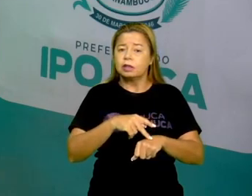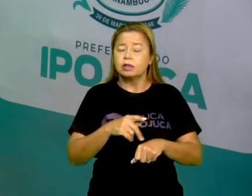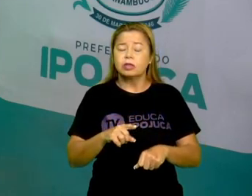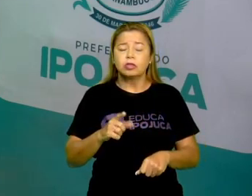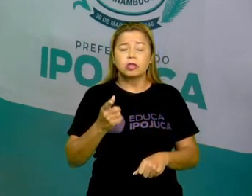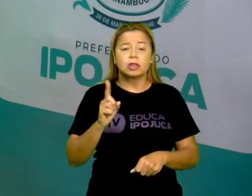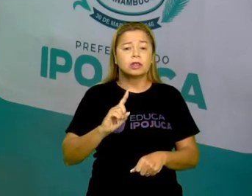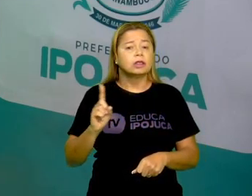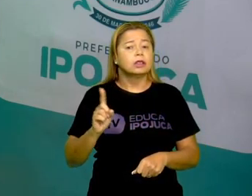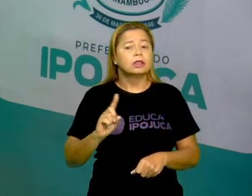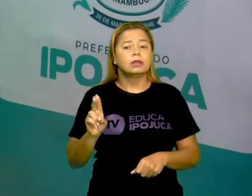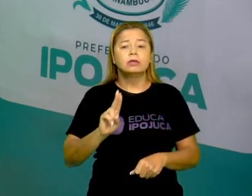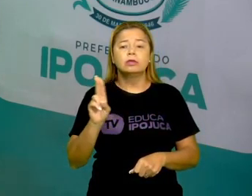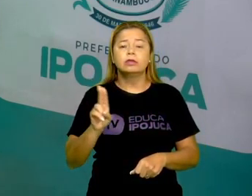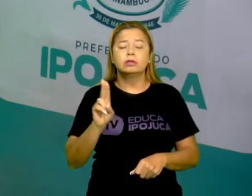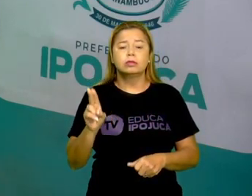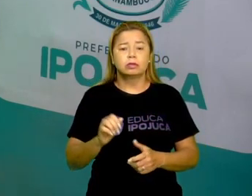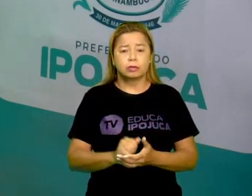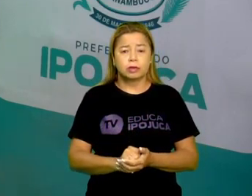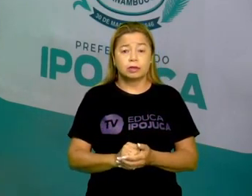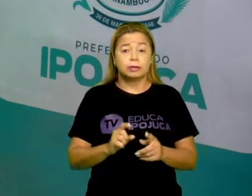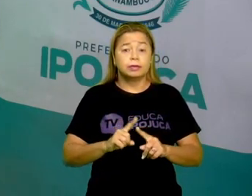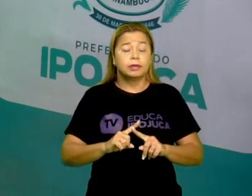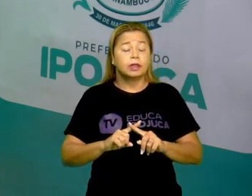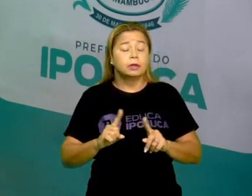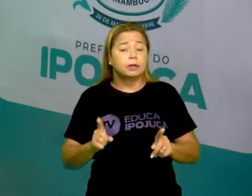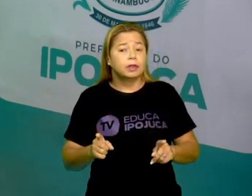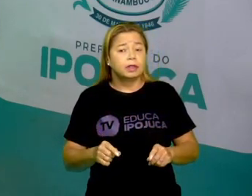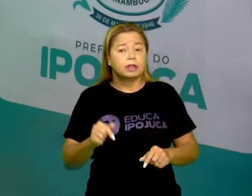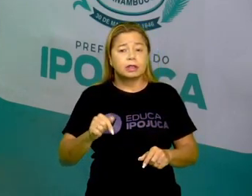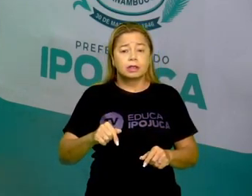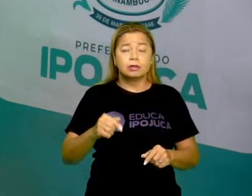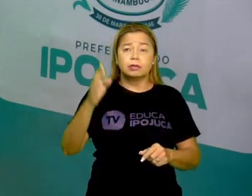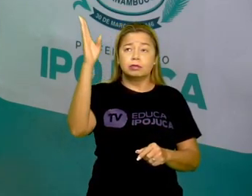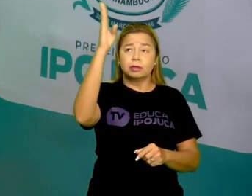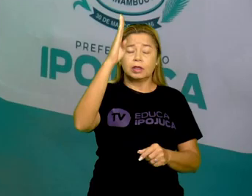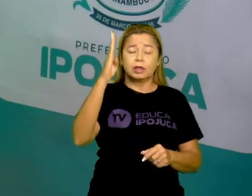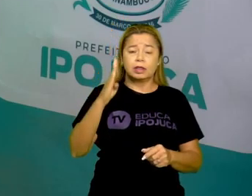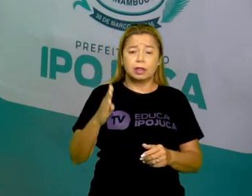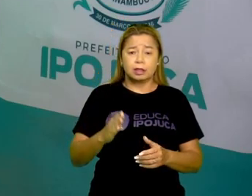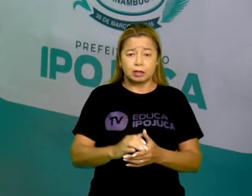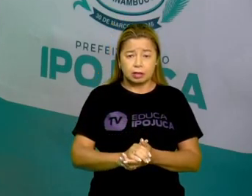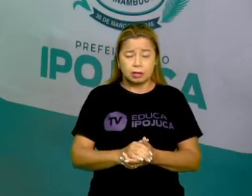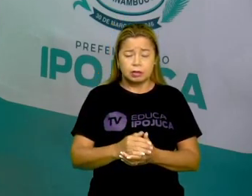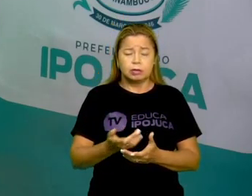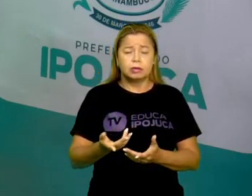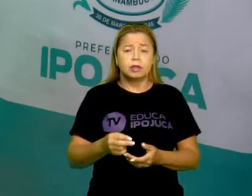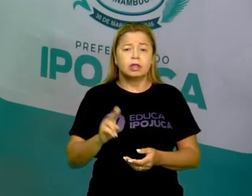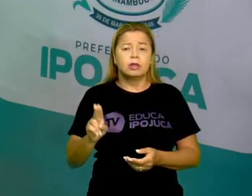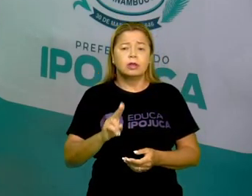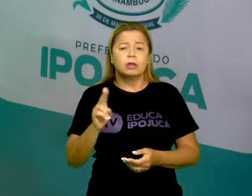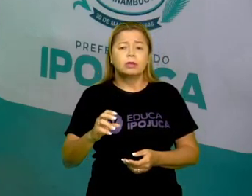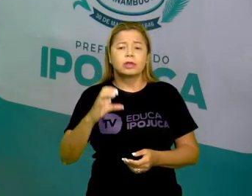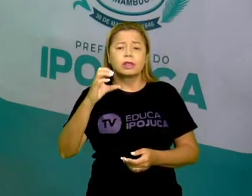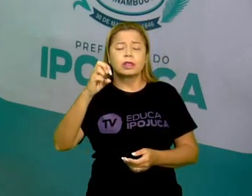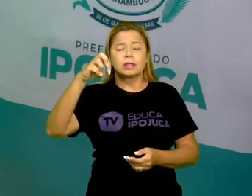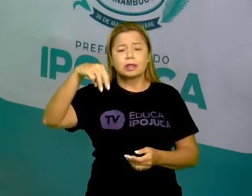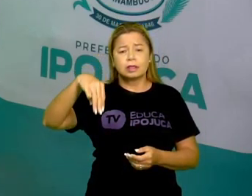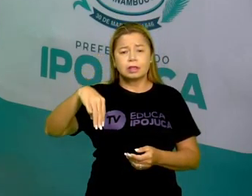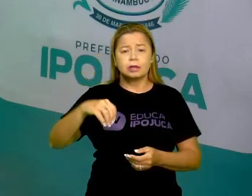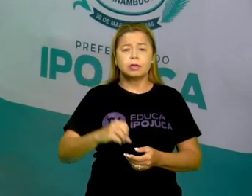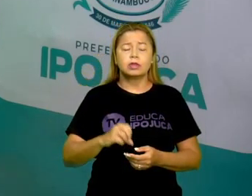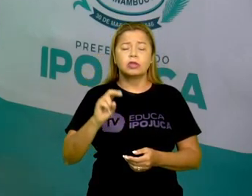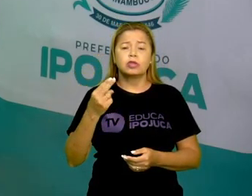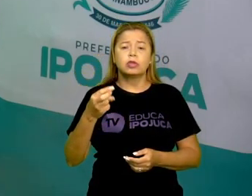nós mediríamos esse comprimento aqui com centímetros ou em metros, né? O mais comum